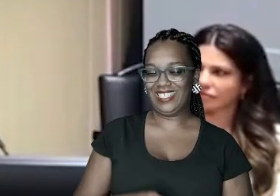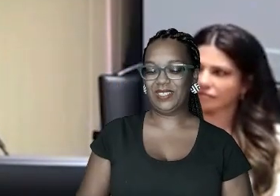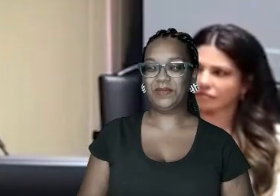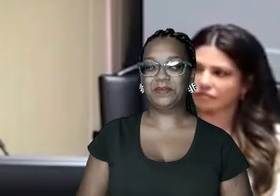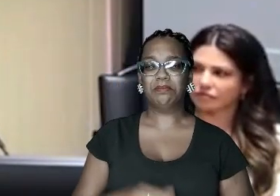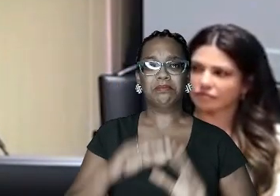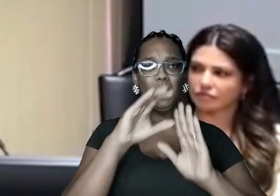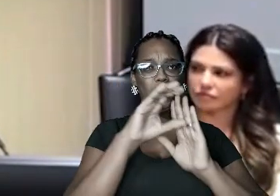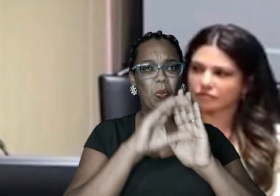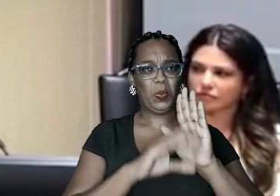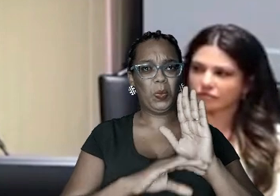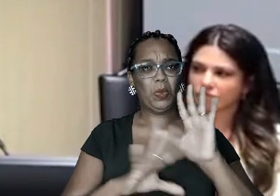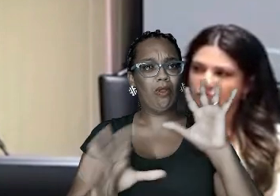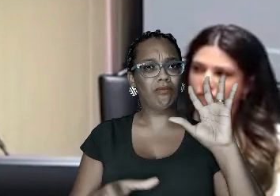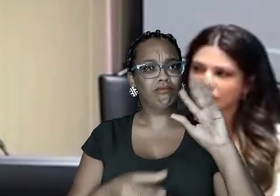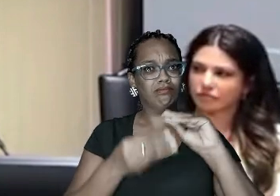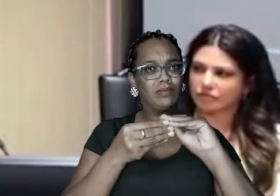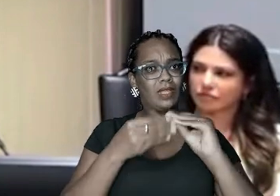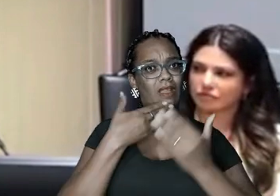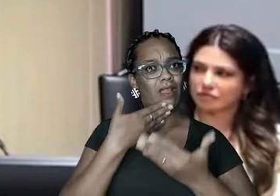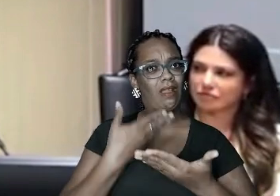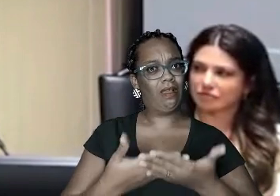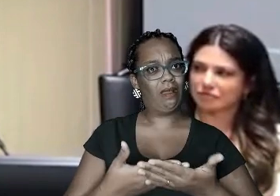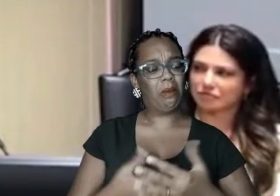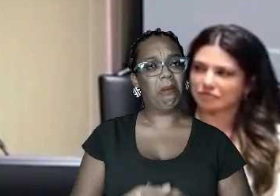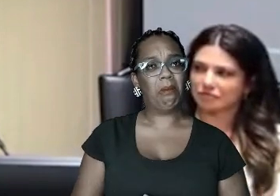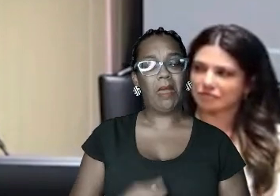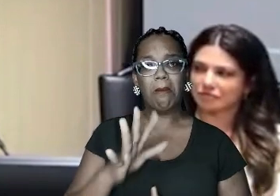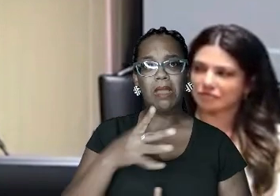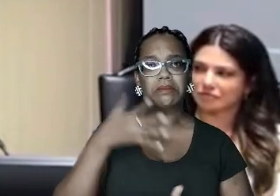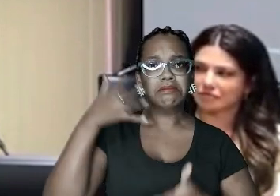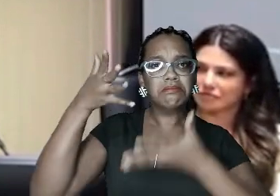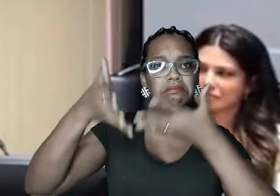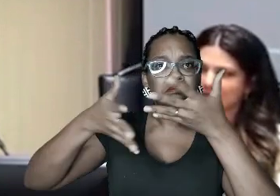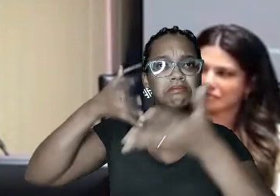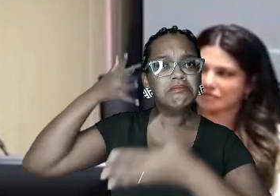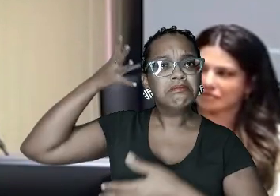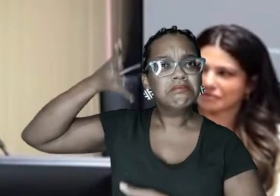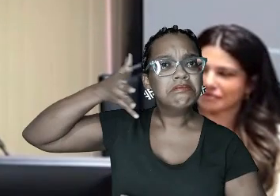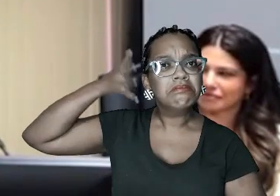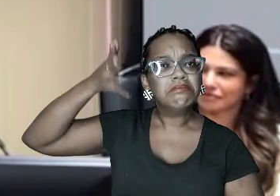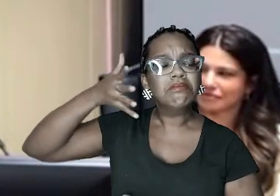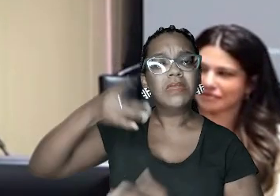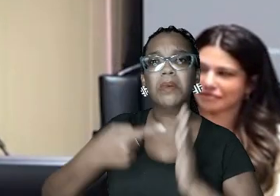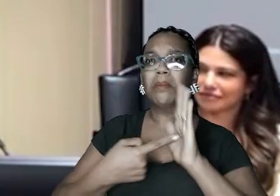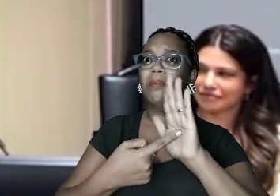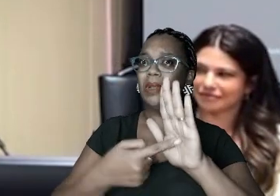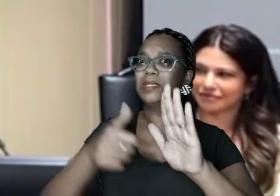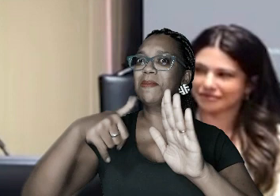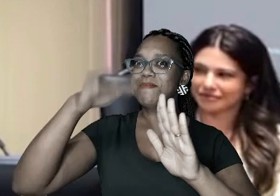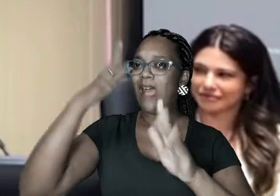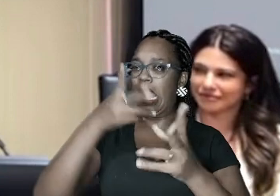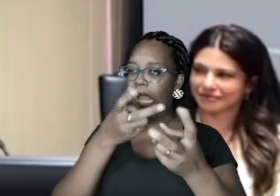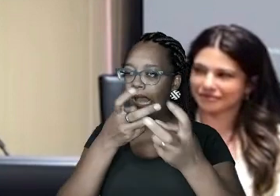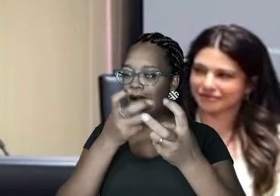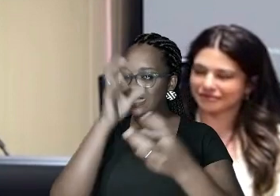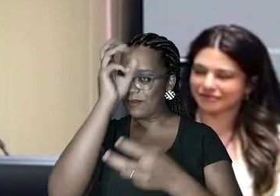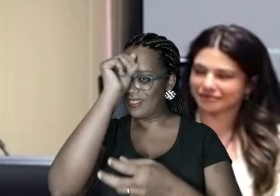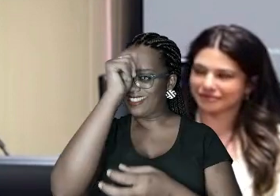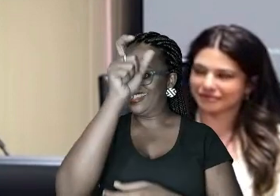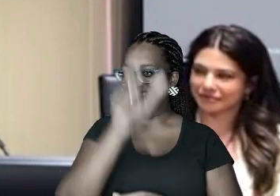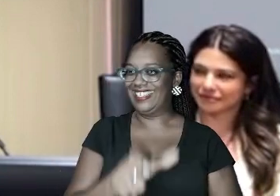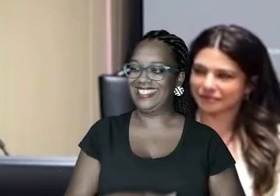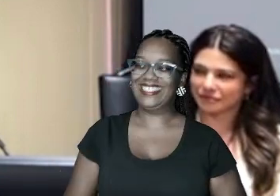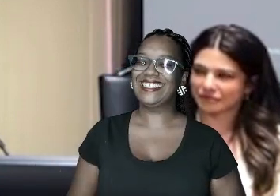resumido já é impressionante mas as suas palavras mostram que há muito mais para a gente aprender com ele